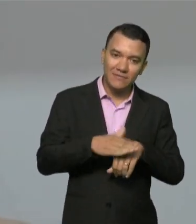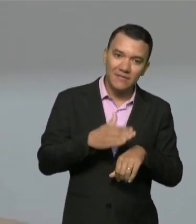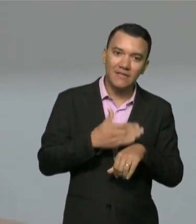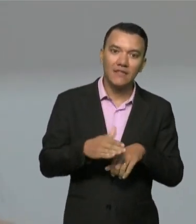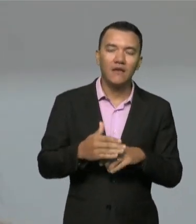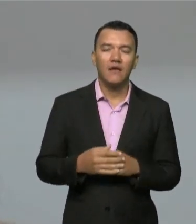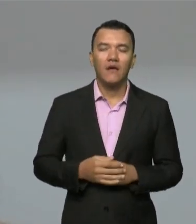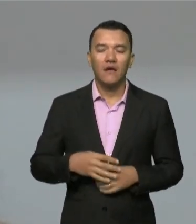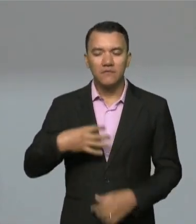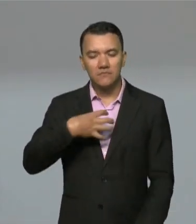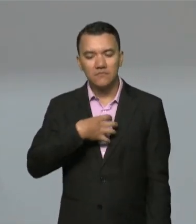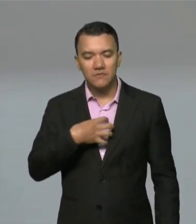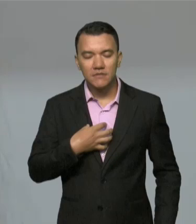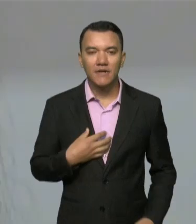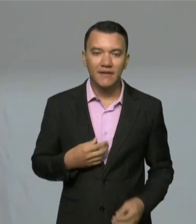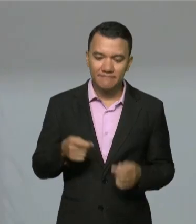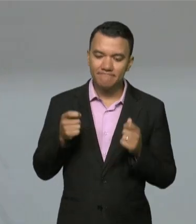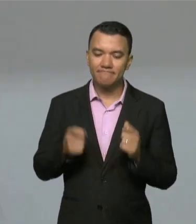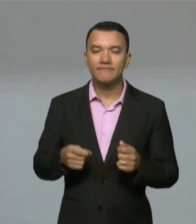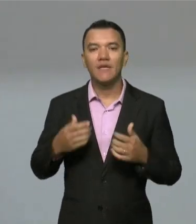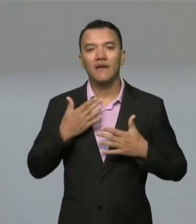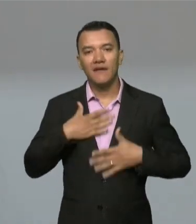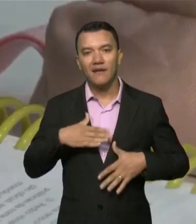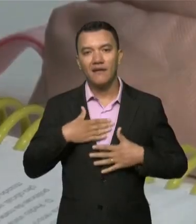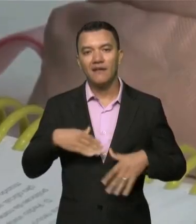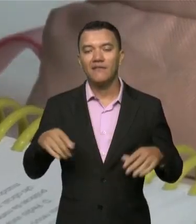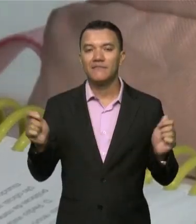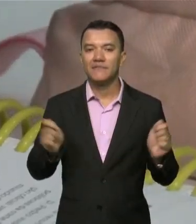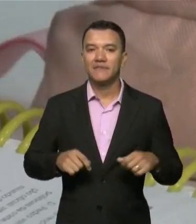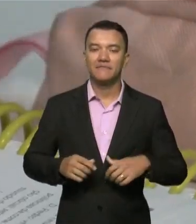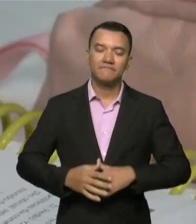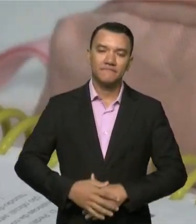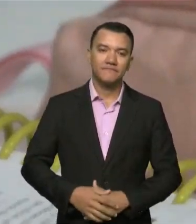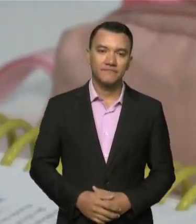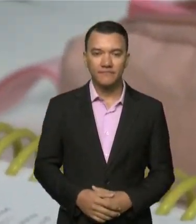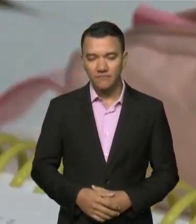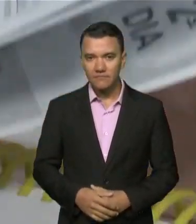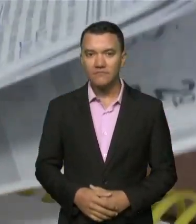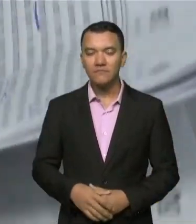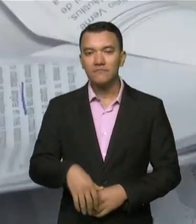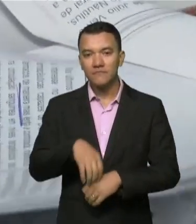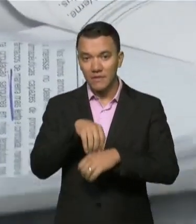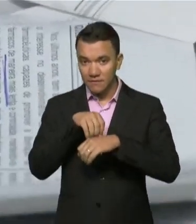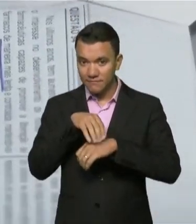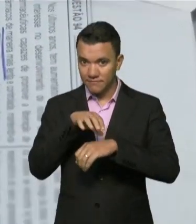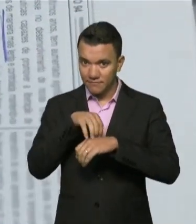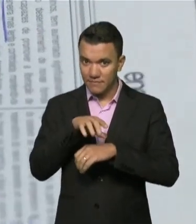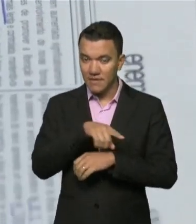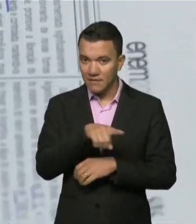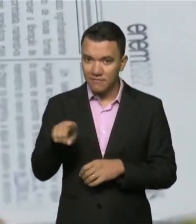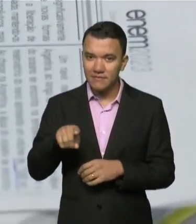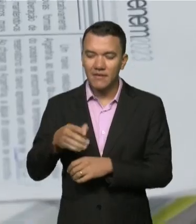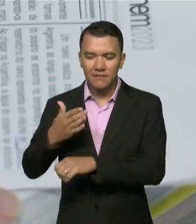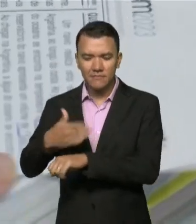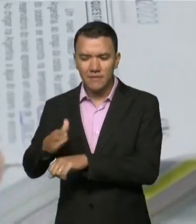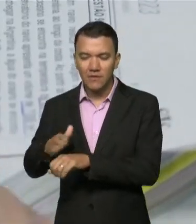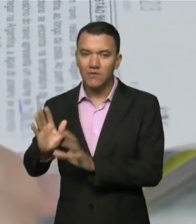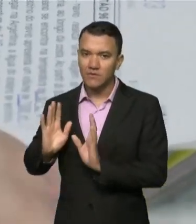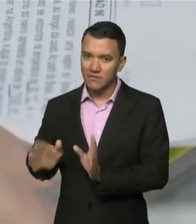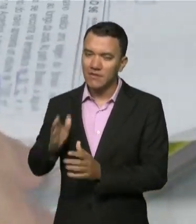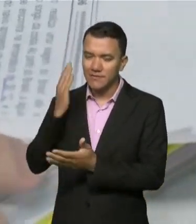mais confiante e mais tranquilo para este dia. Com essas orientações, é hora de confiar na preparação e